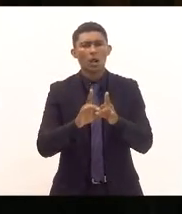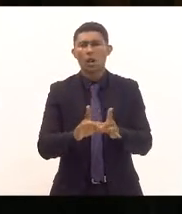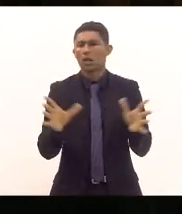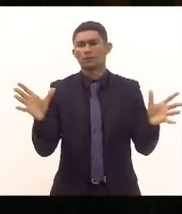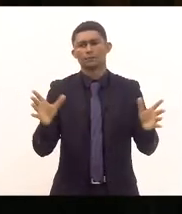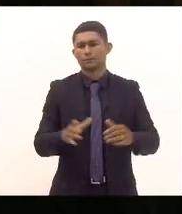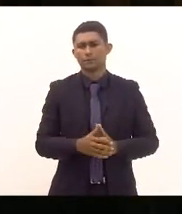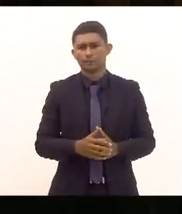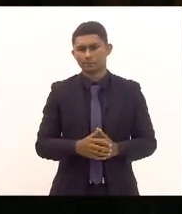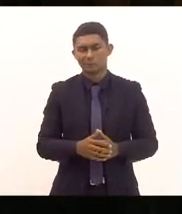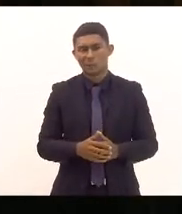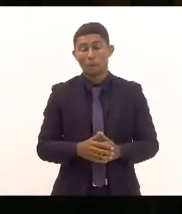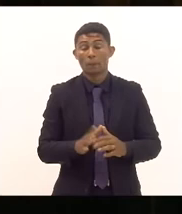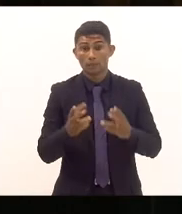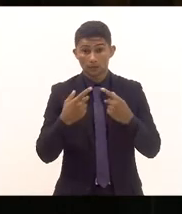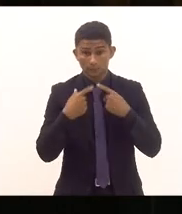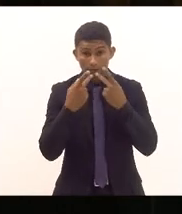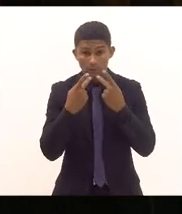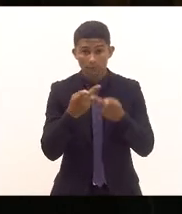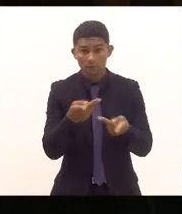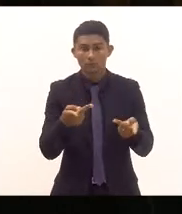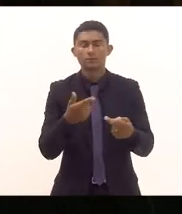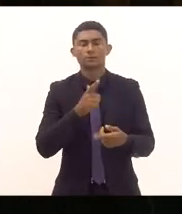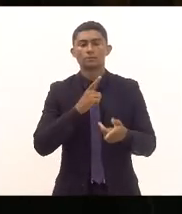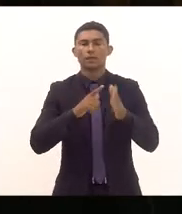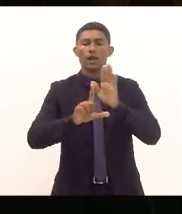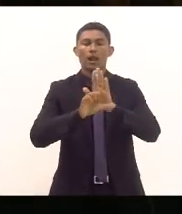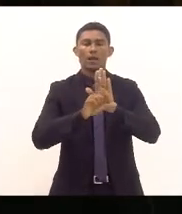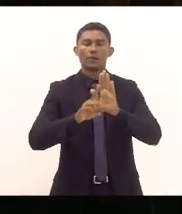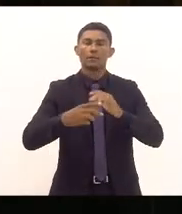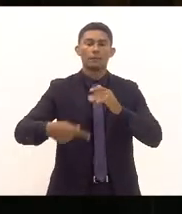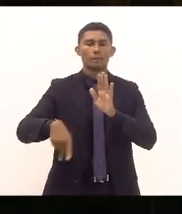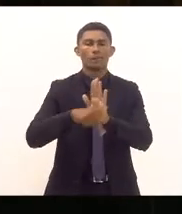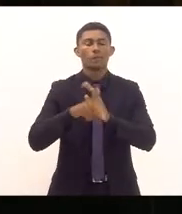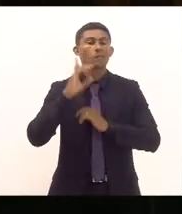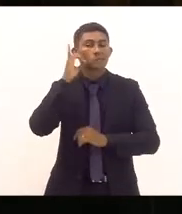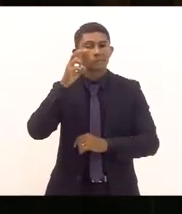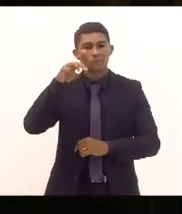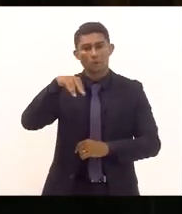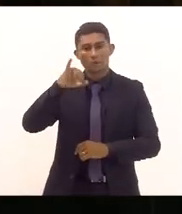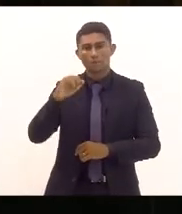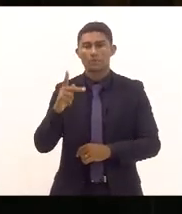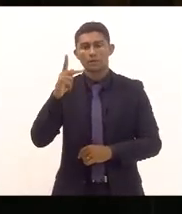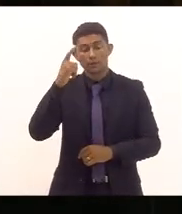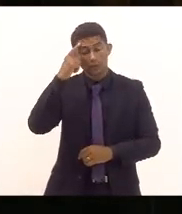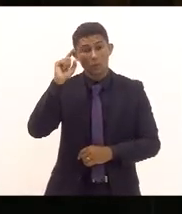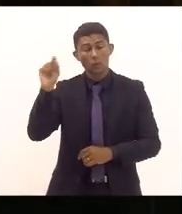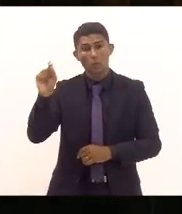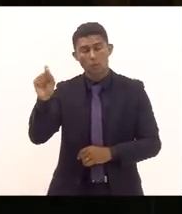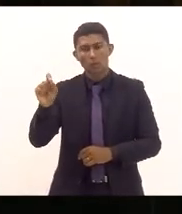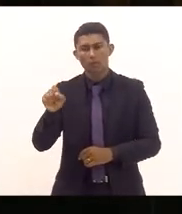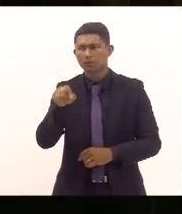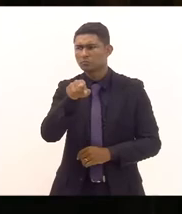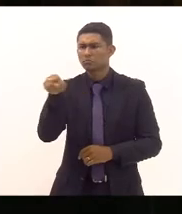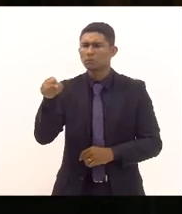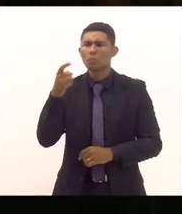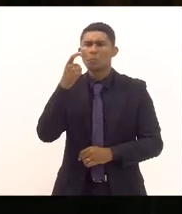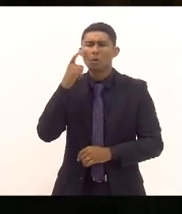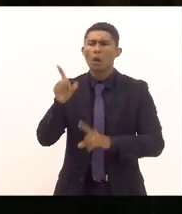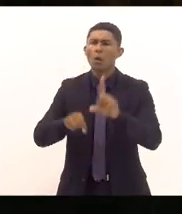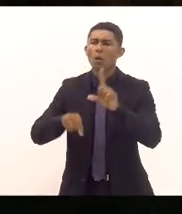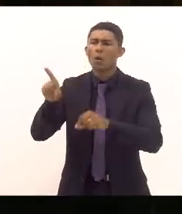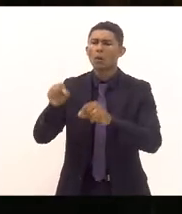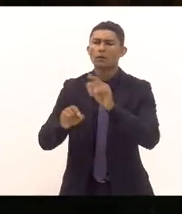quero dizer a uma lei do deputado link que estabelece critérios para eleição de diretores de